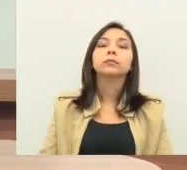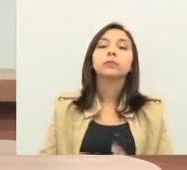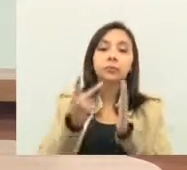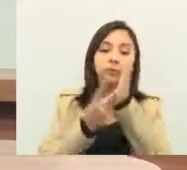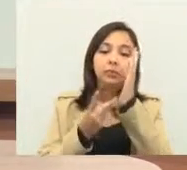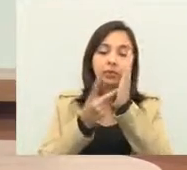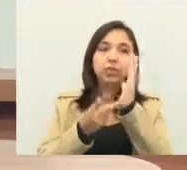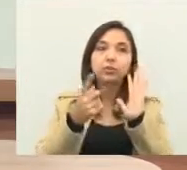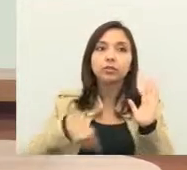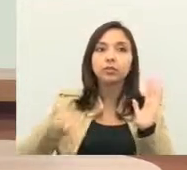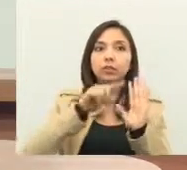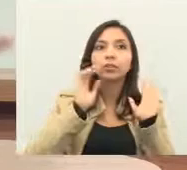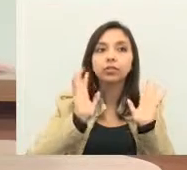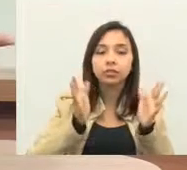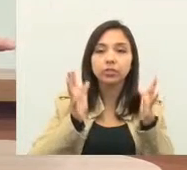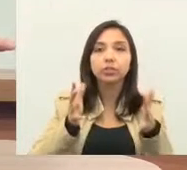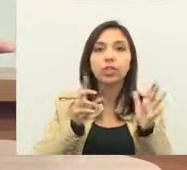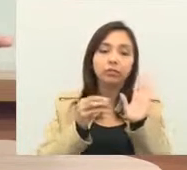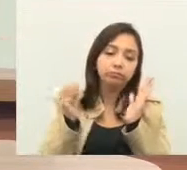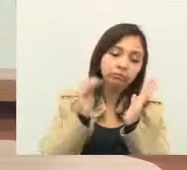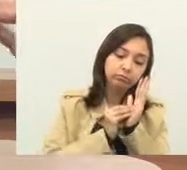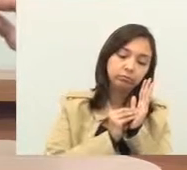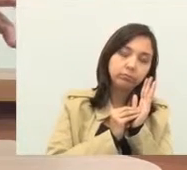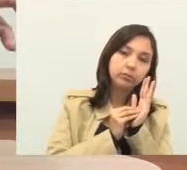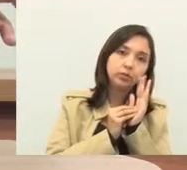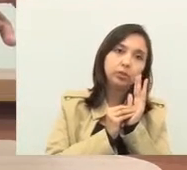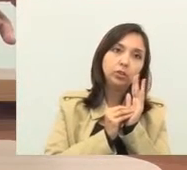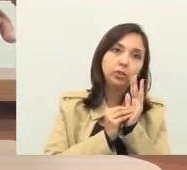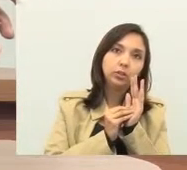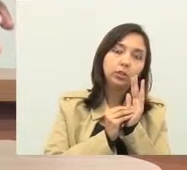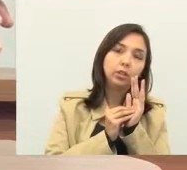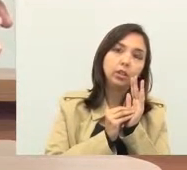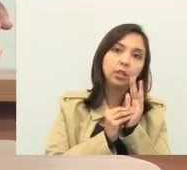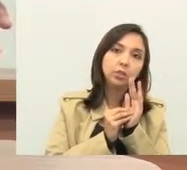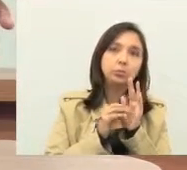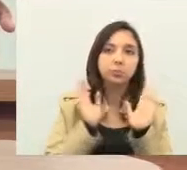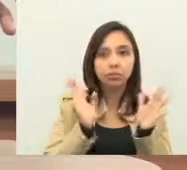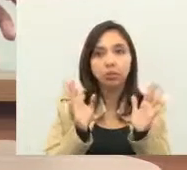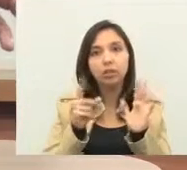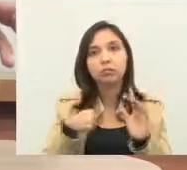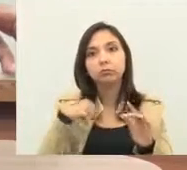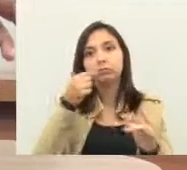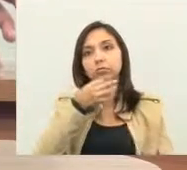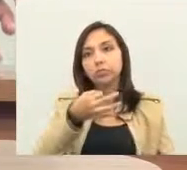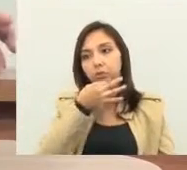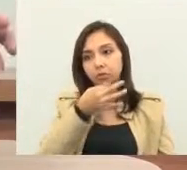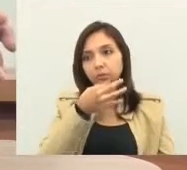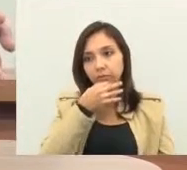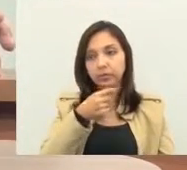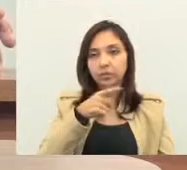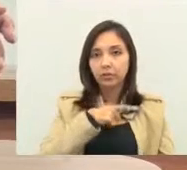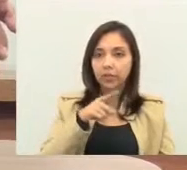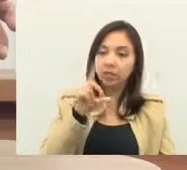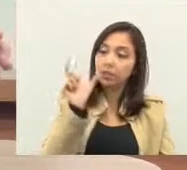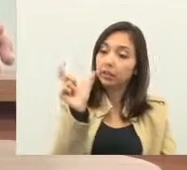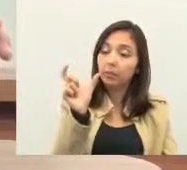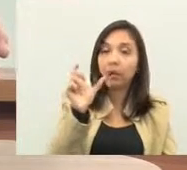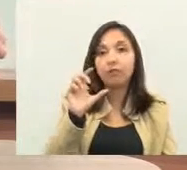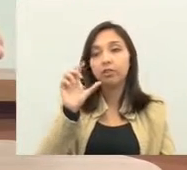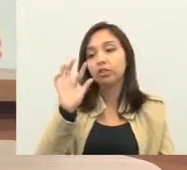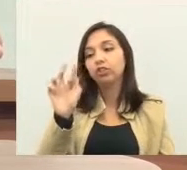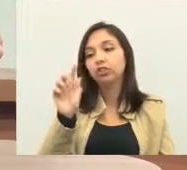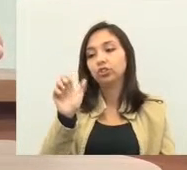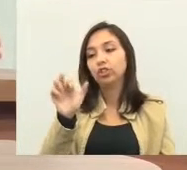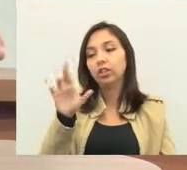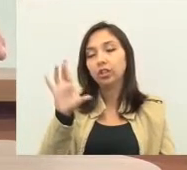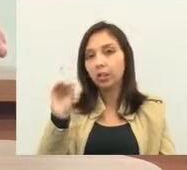fomos ouvidos e colocamos a nossa posição. Termo gênero no projeto que